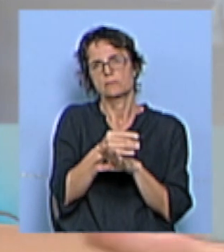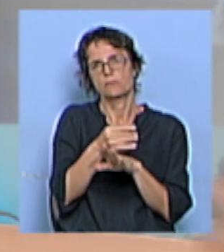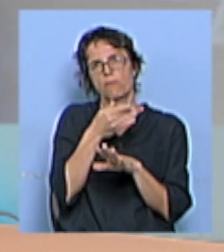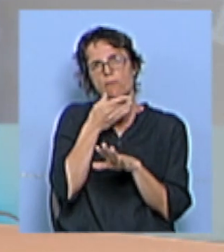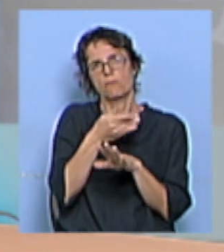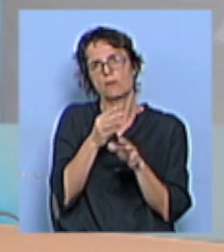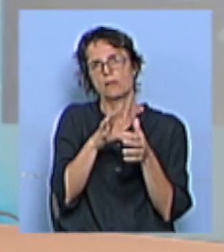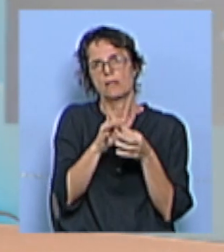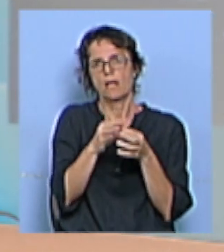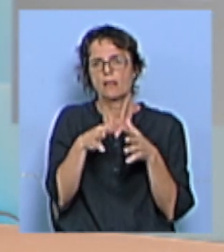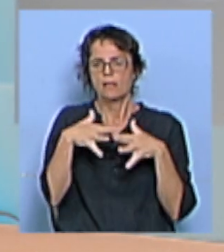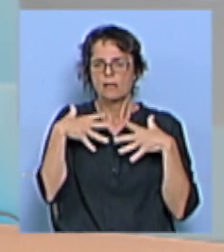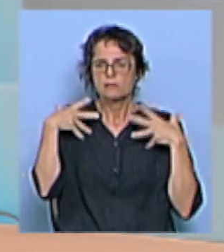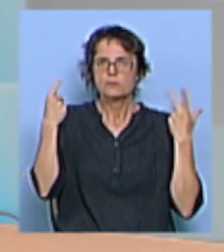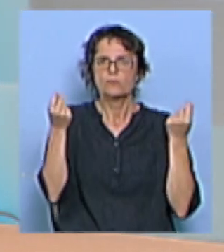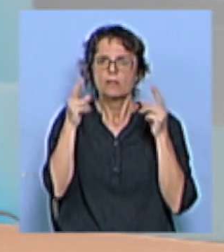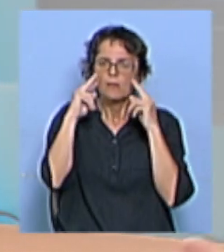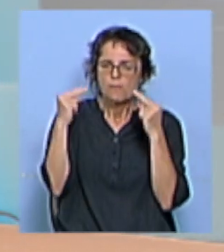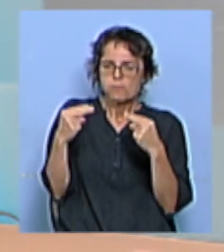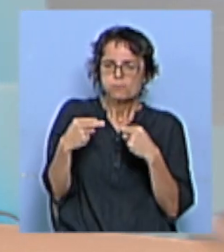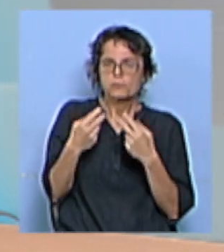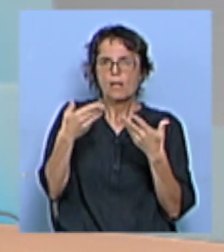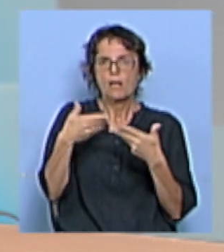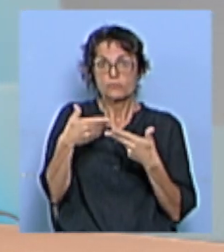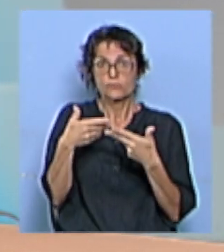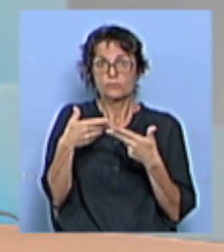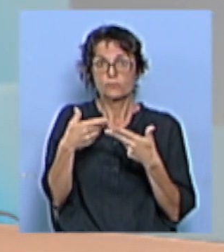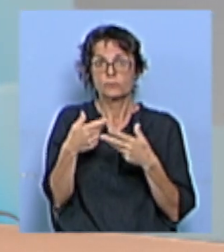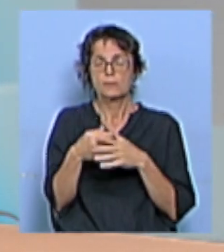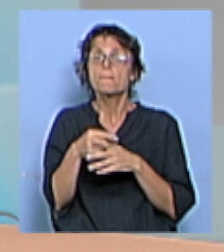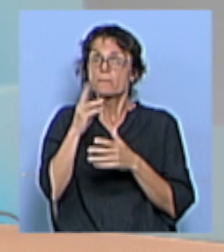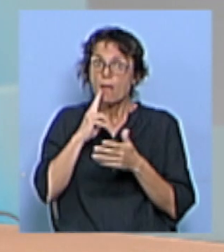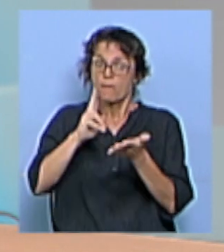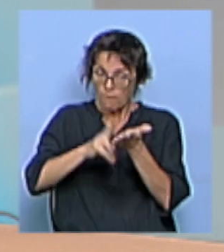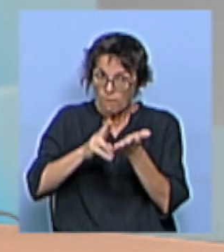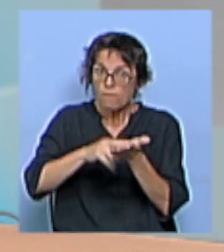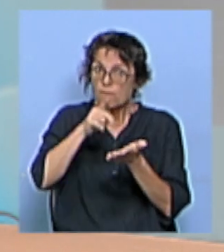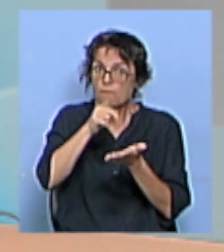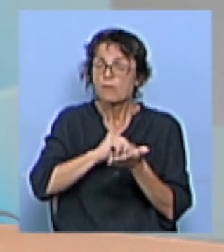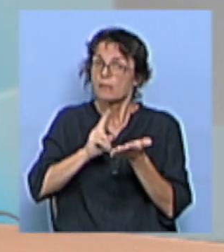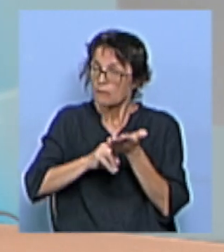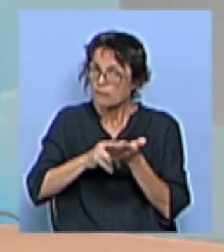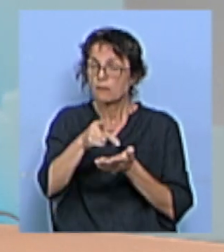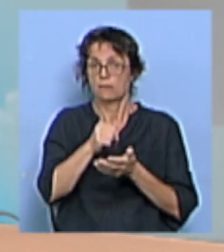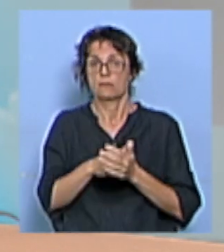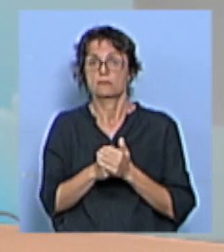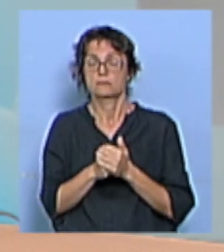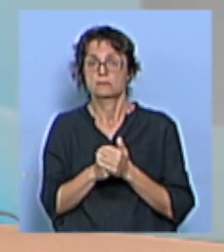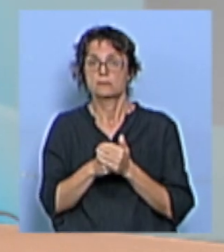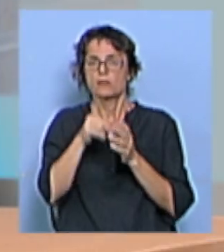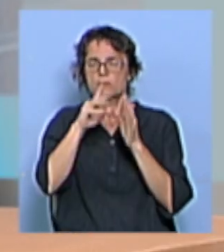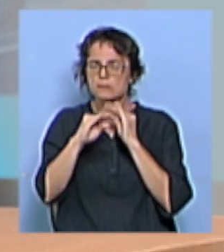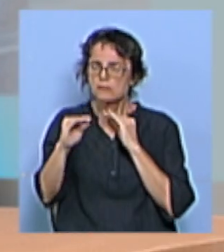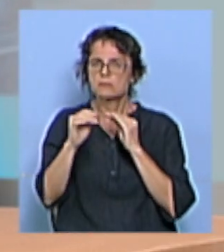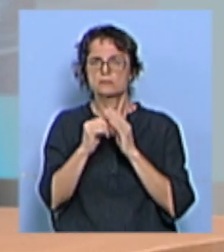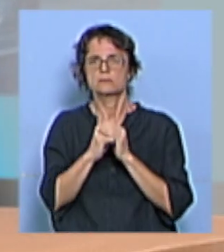de reflexão, de descoberta de interioridade, das nossas interioridades, não é? E de fazer silêncio e reflexão. Ler um